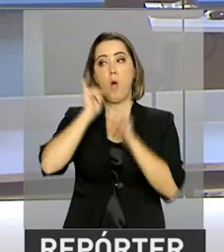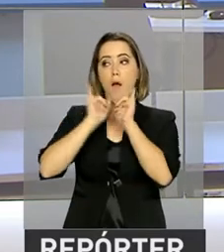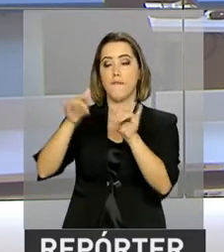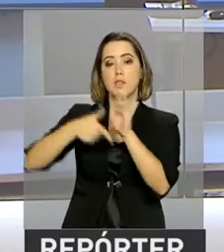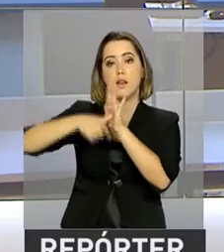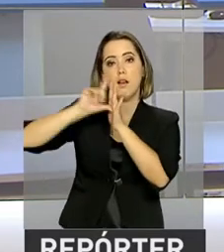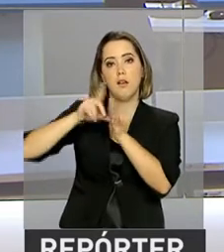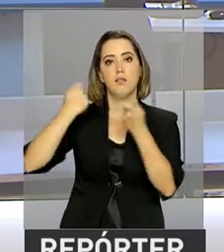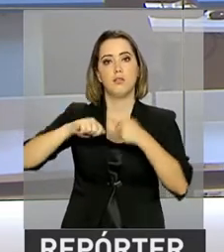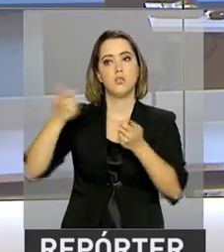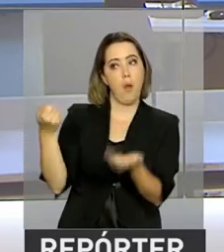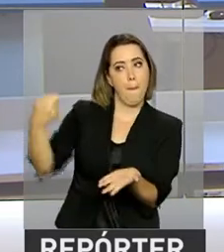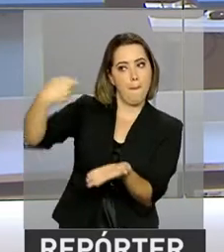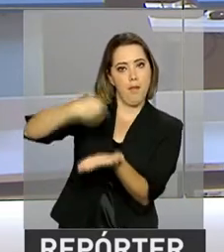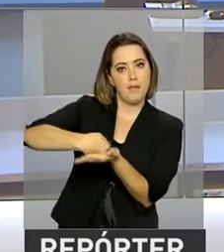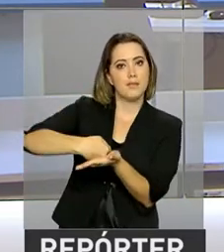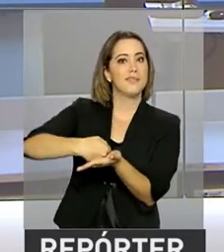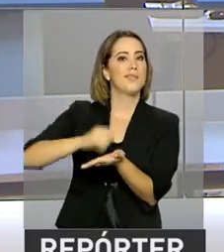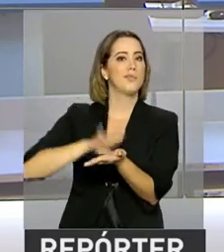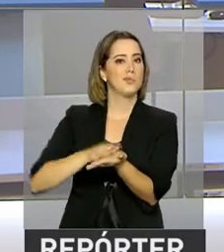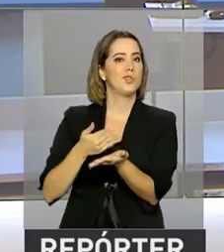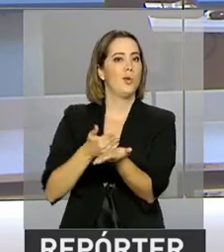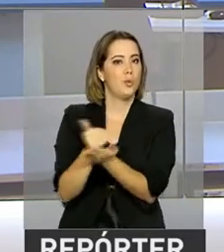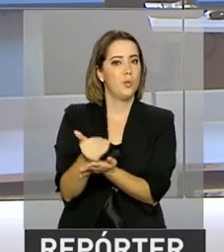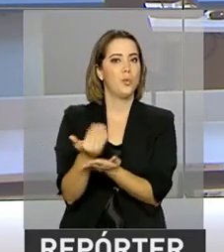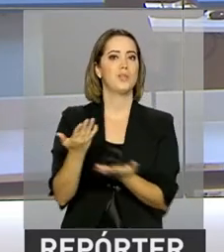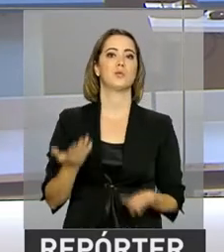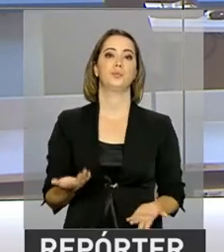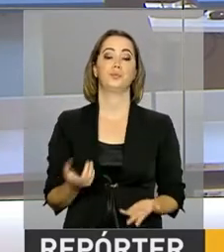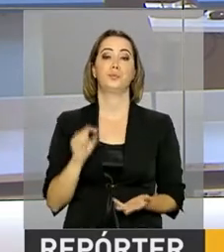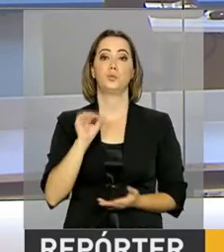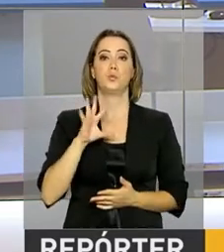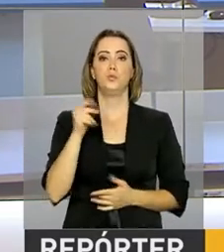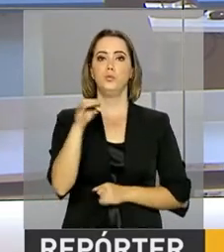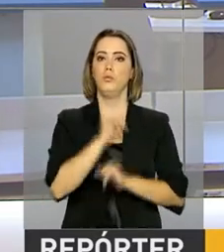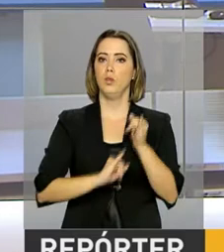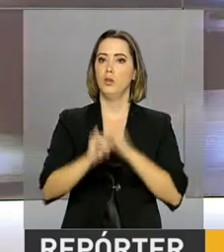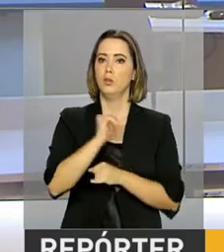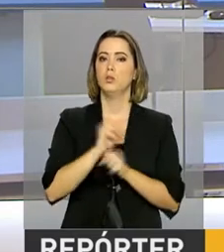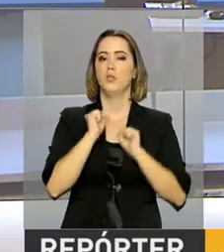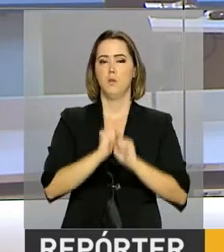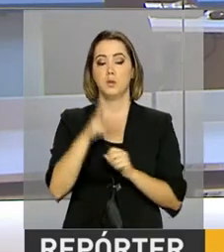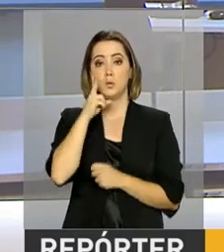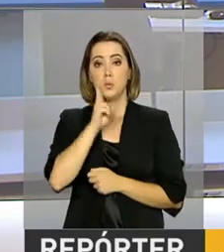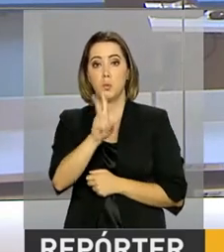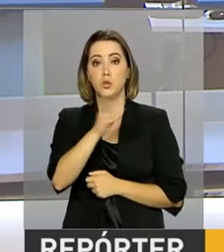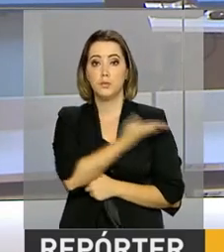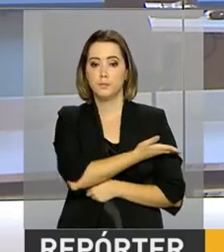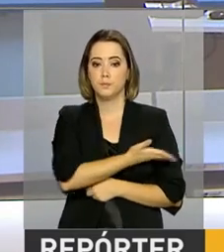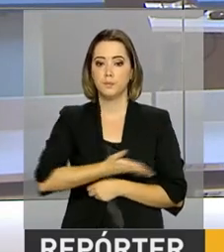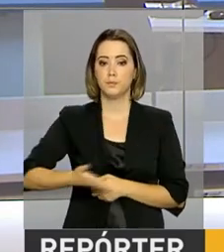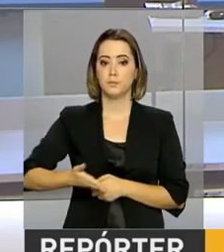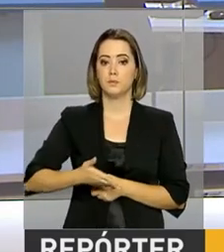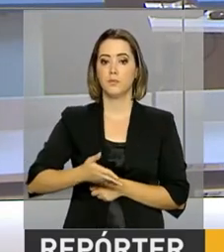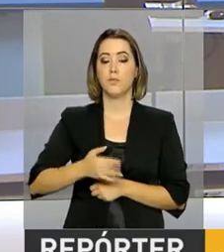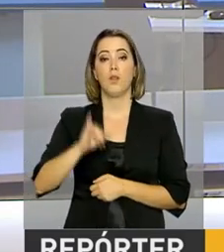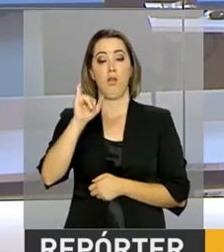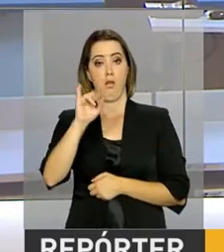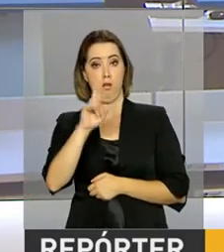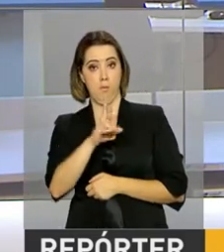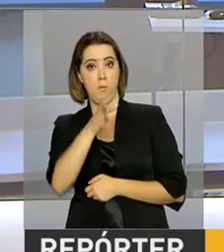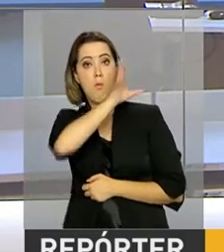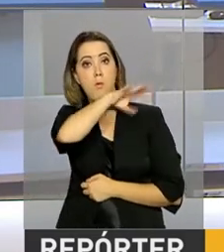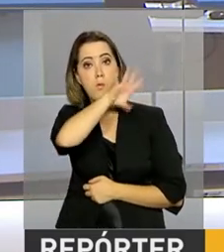receber a restituição nos primeiros lotes todas as informações sobre a declaração do imposto de renda estão no site da receita